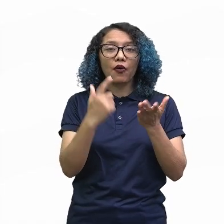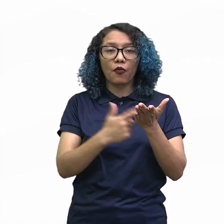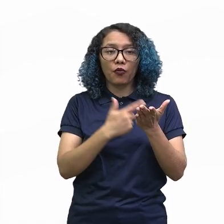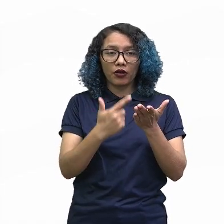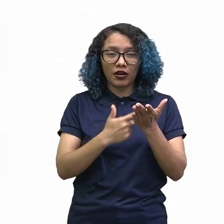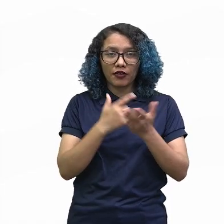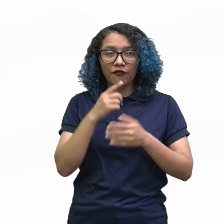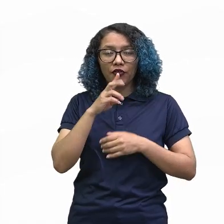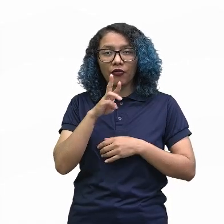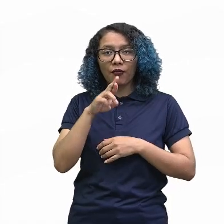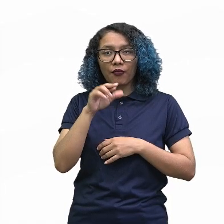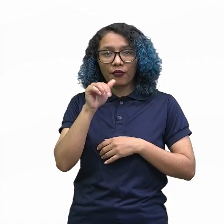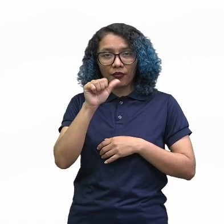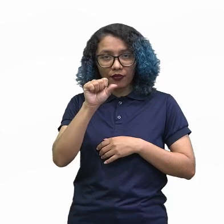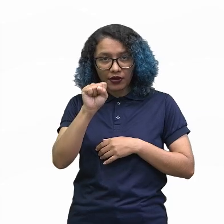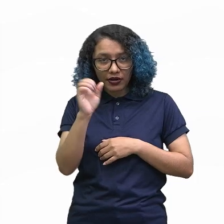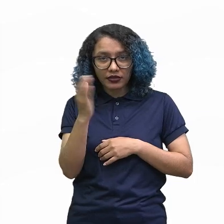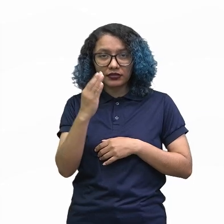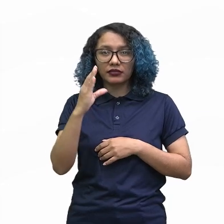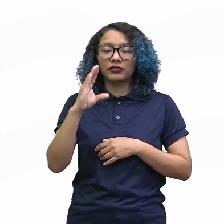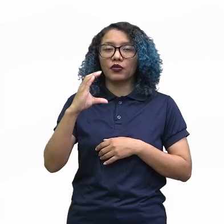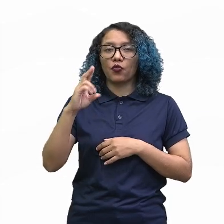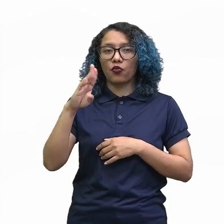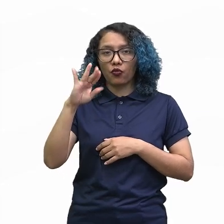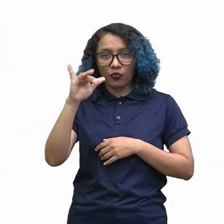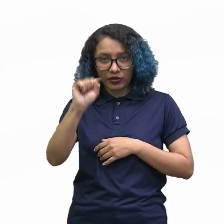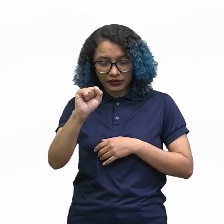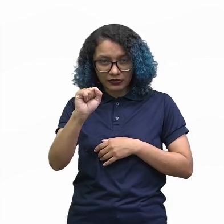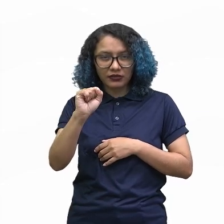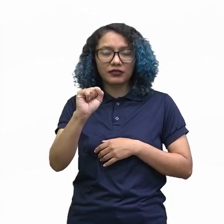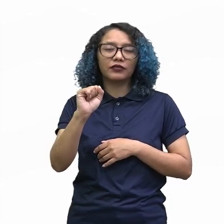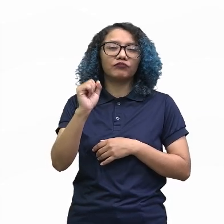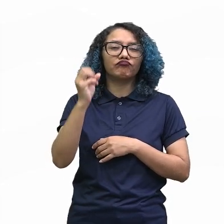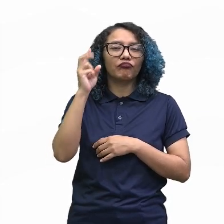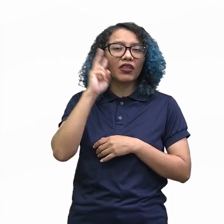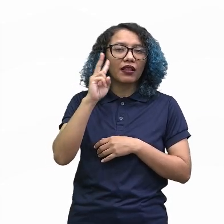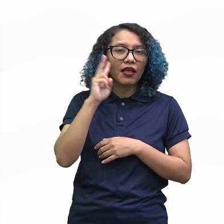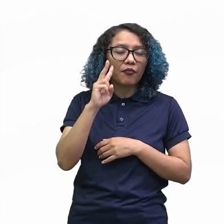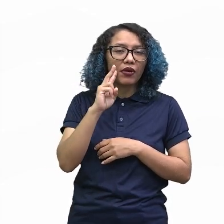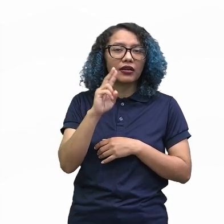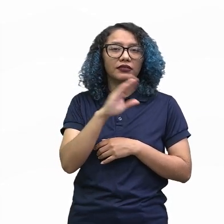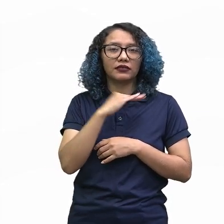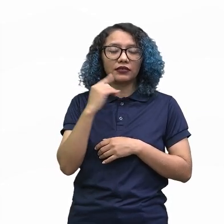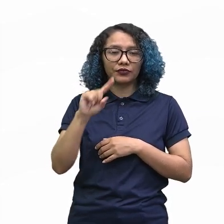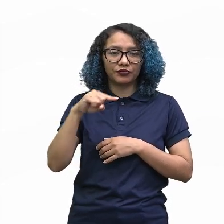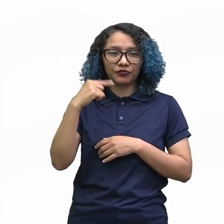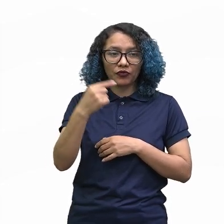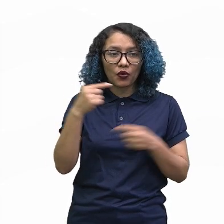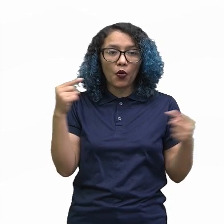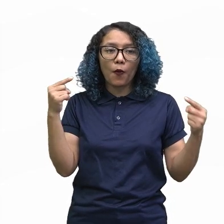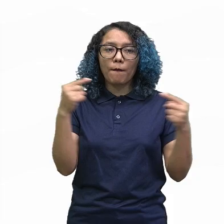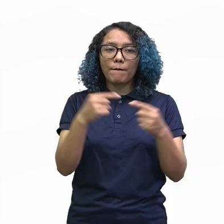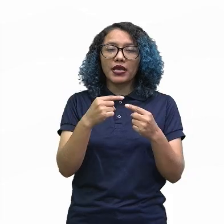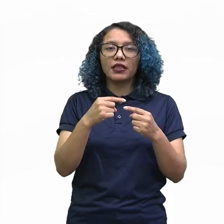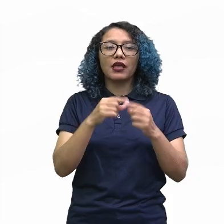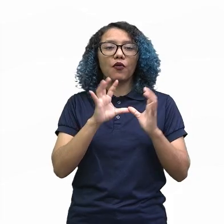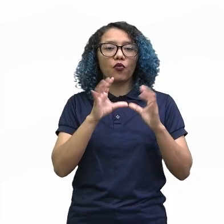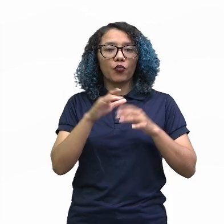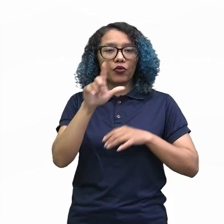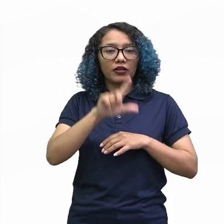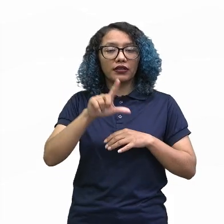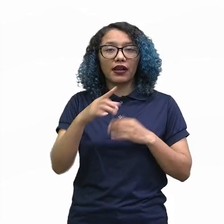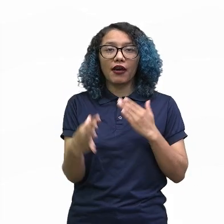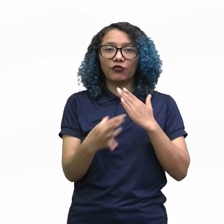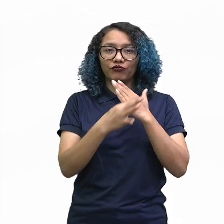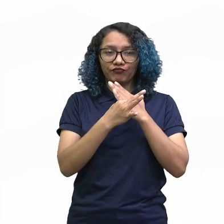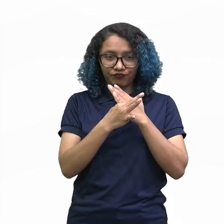Brás Cubas, né, Memórias Póstumas de Brás Cubas, que tem a ver justamente com este movimento literário chamado realismo brasileiro.